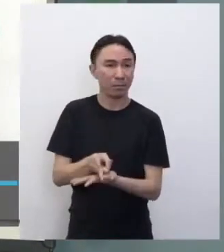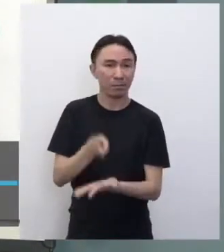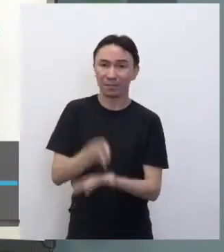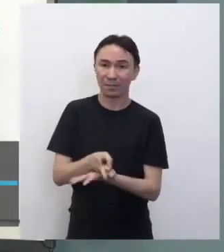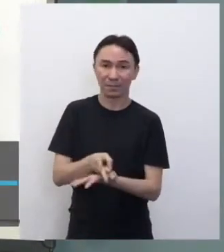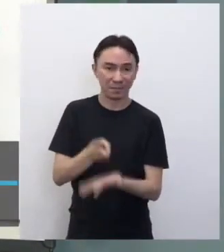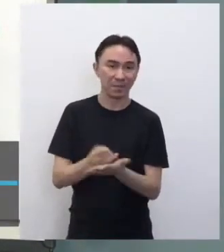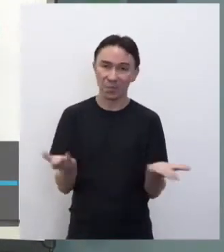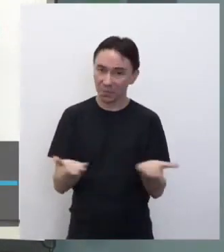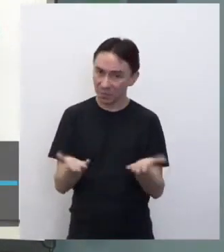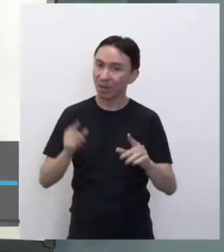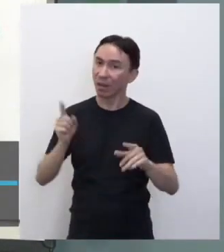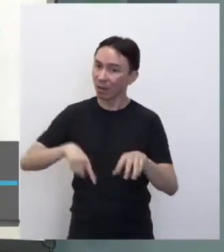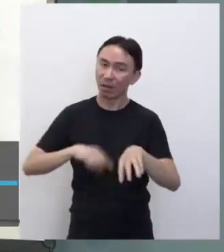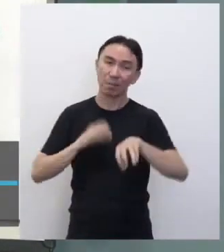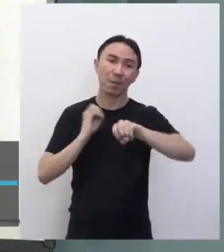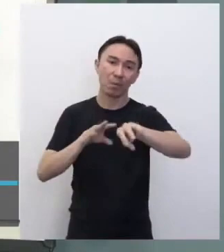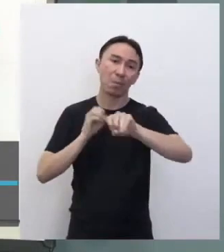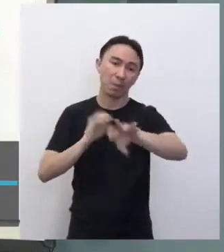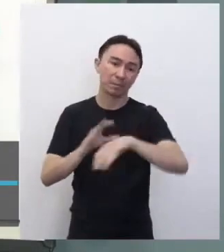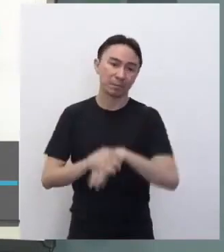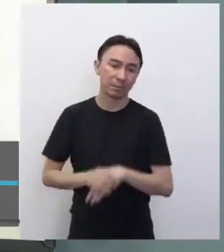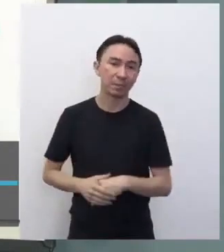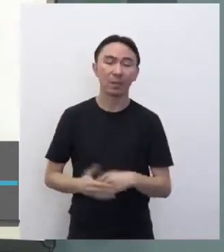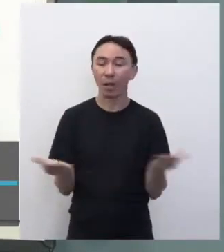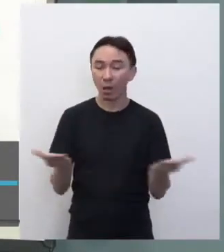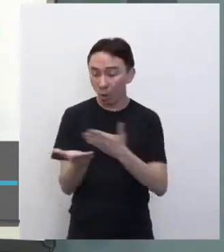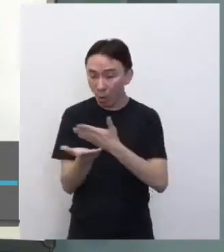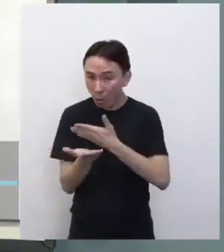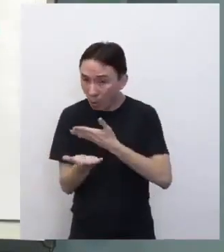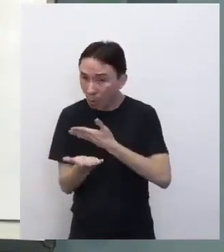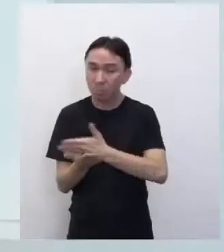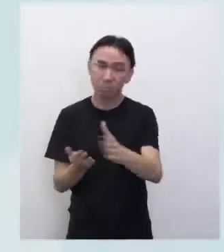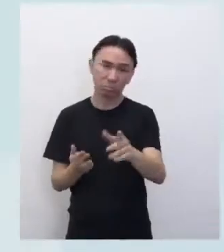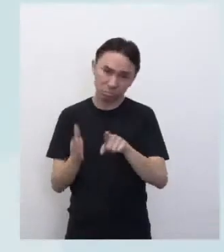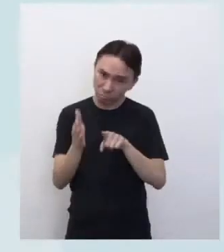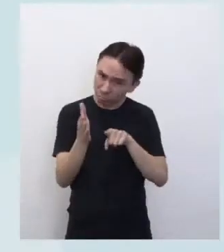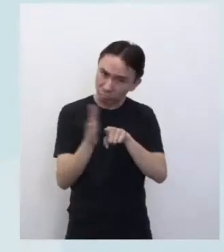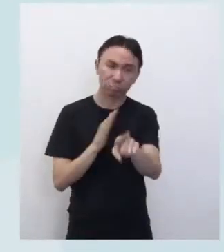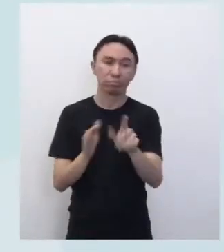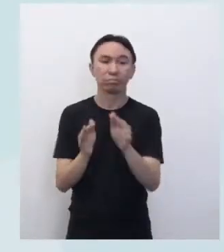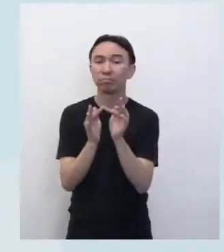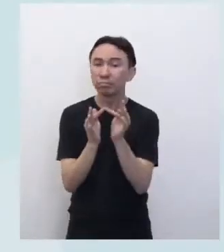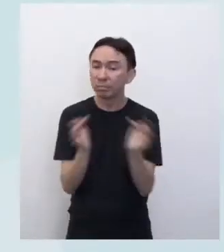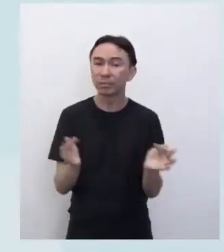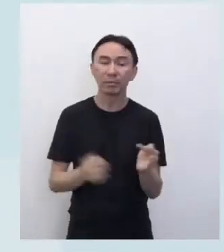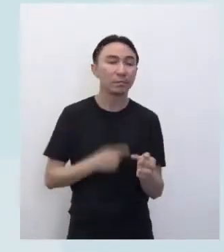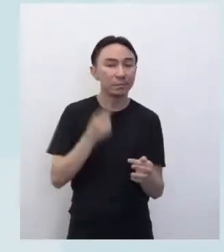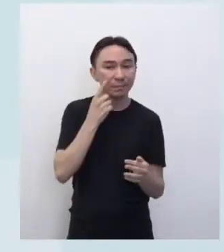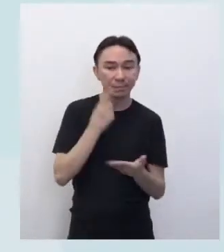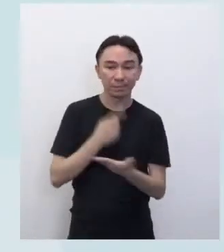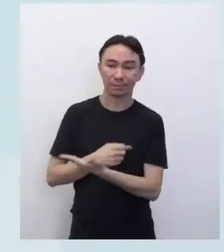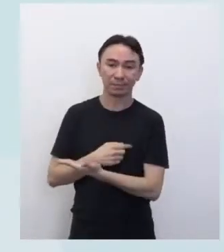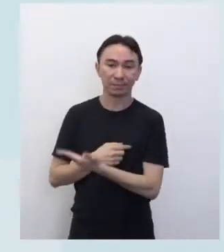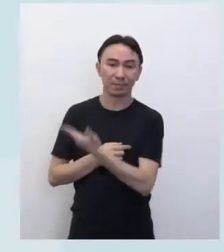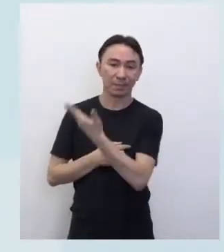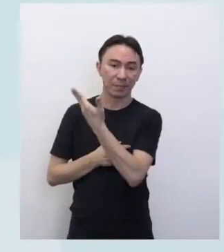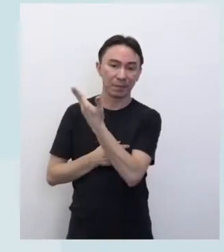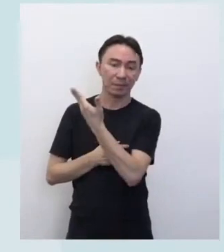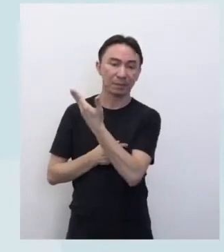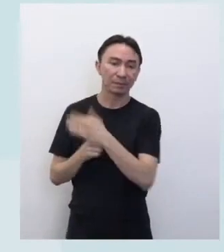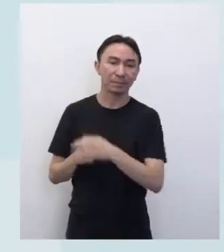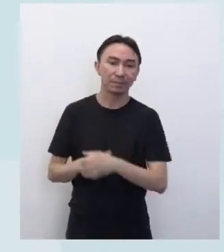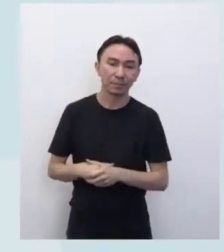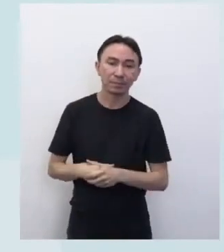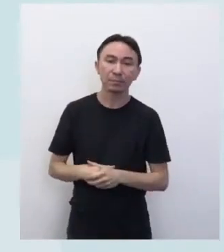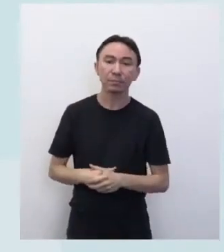na aula de hoje. E já vamos começar com uma pequena perguntinha aí para vocês. Então, tá na tela. What kinds of pages can